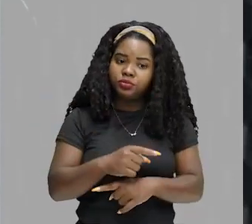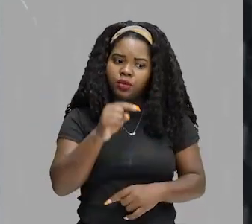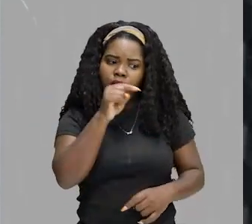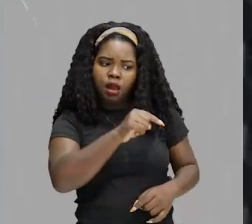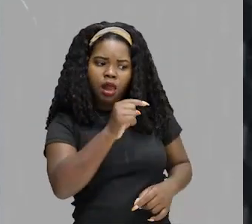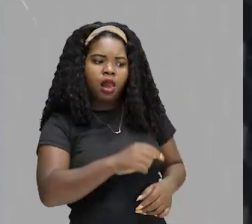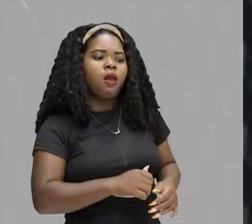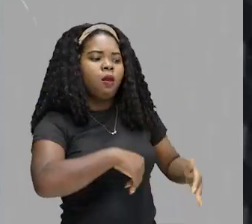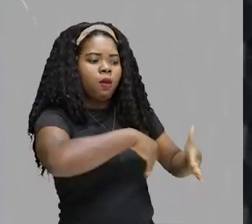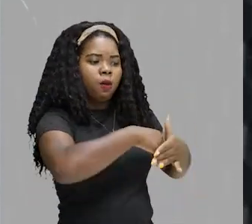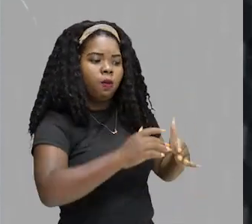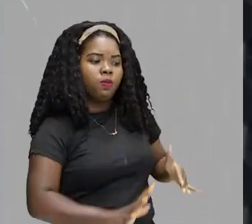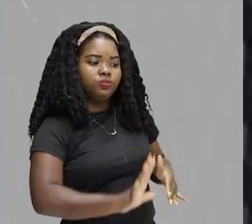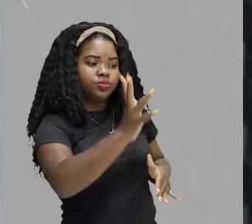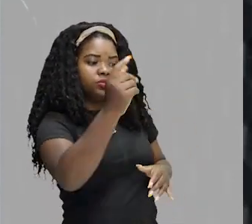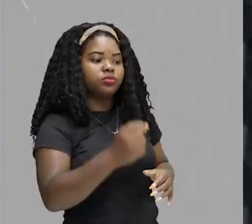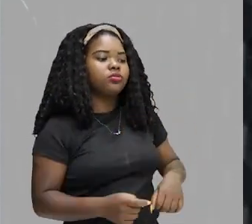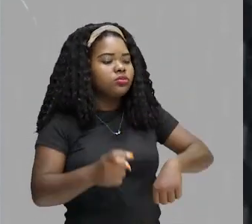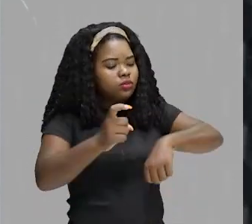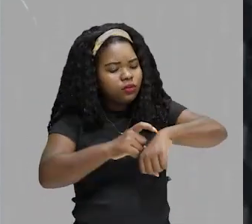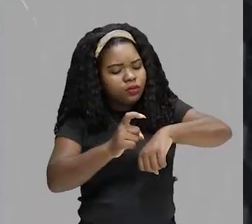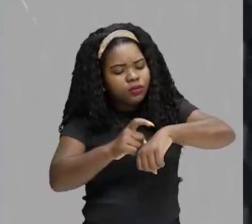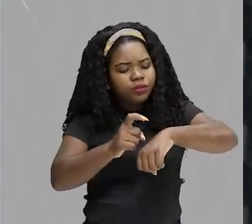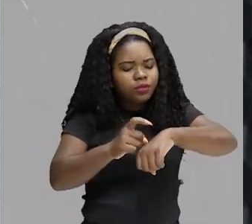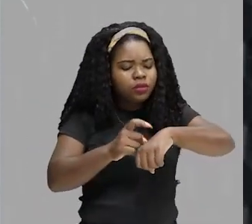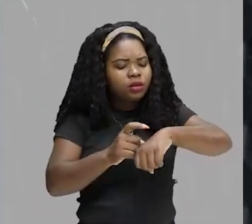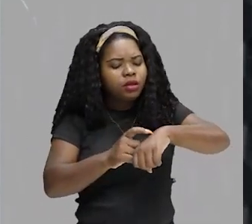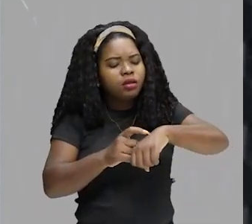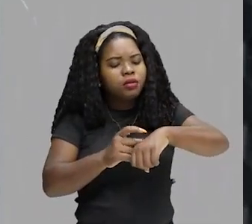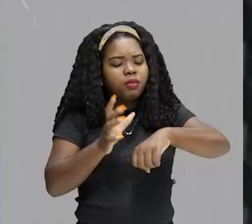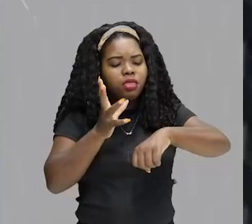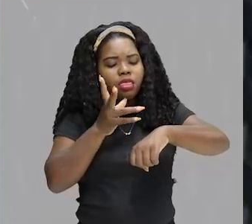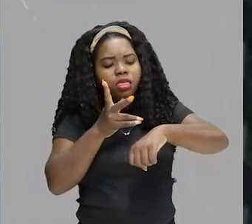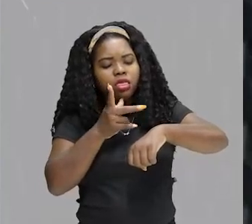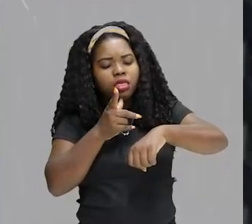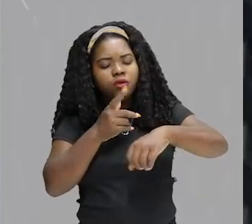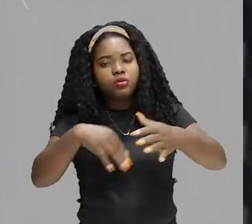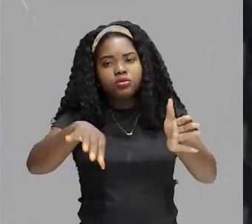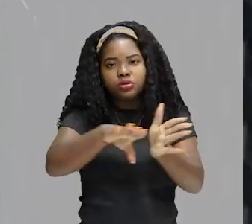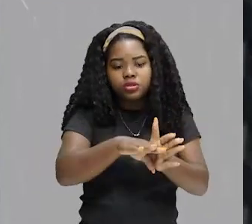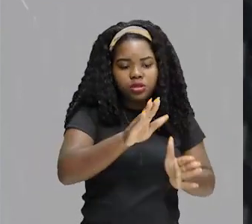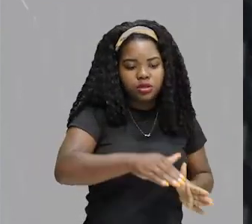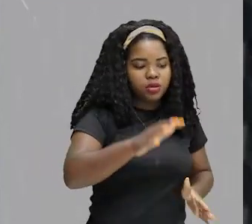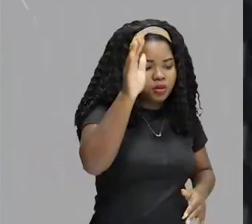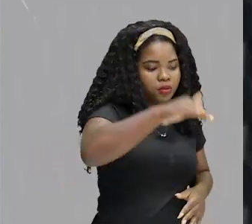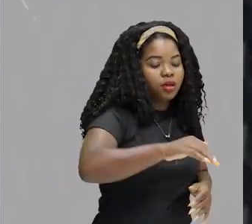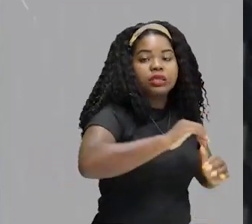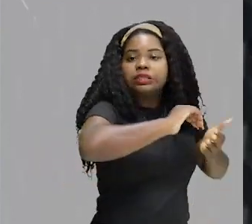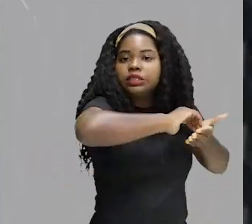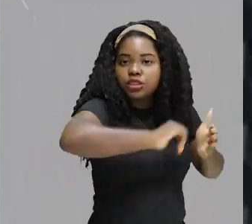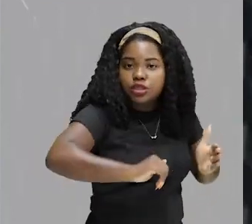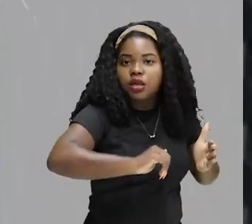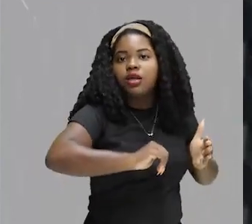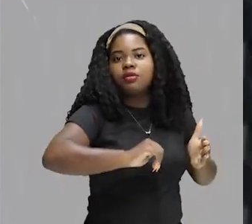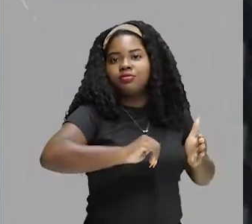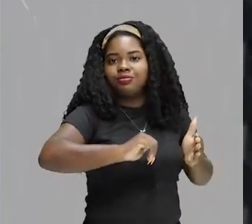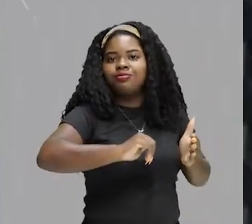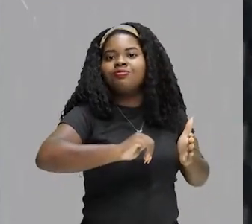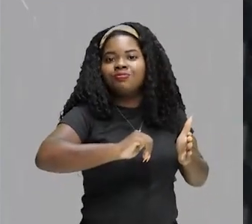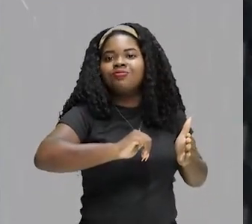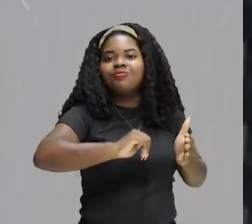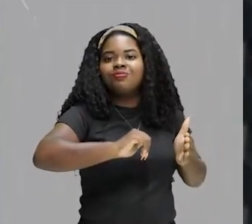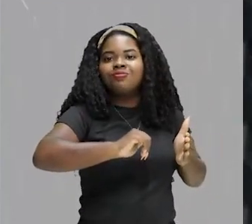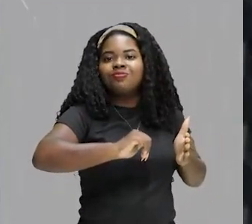futebol acontecia e mais tarde, quando a galera do basquetebol chegava, tirava o futebol. Porque era a cultura do nosso